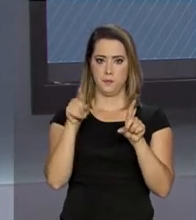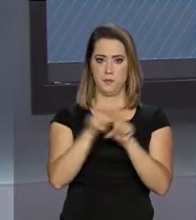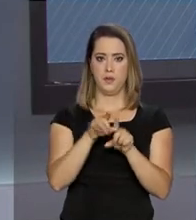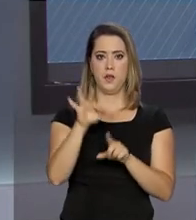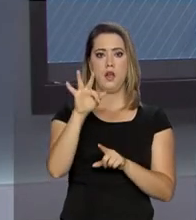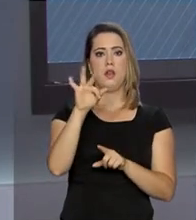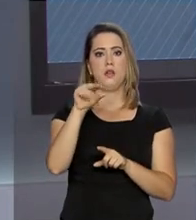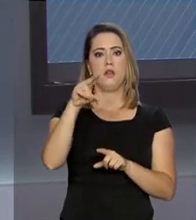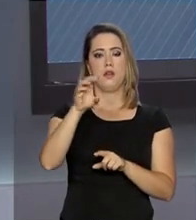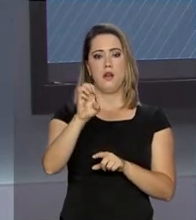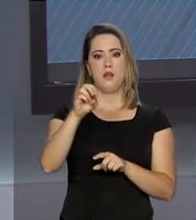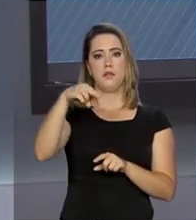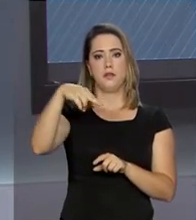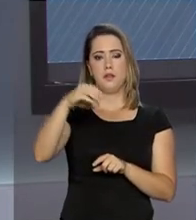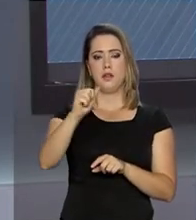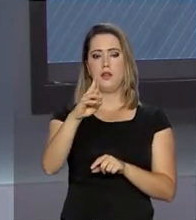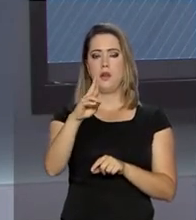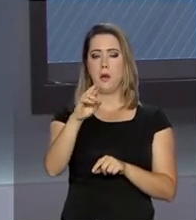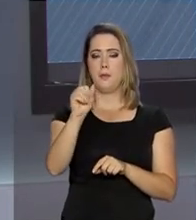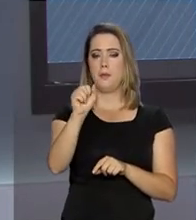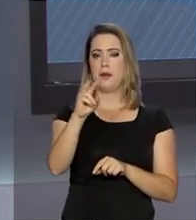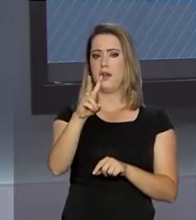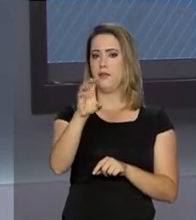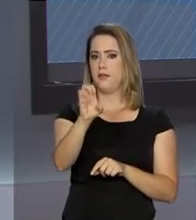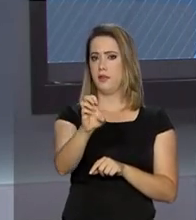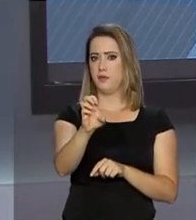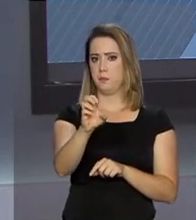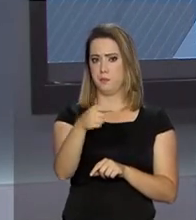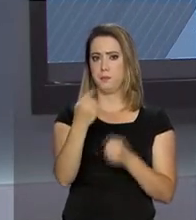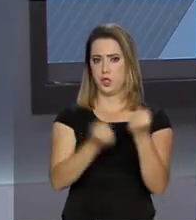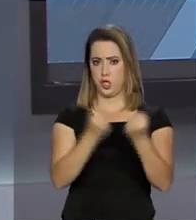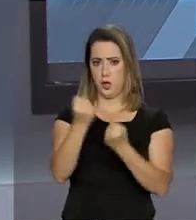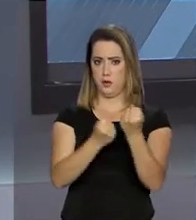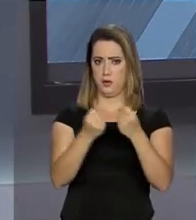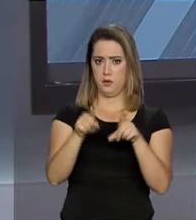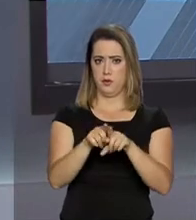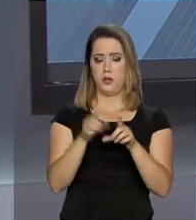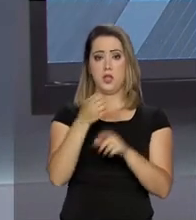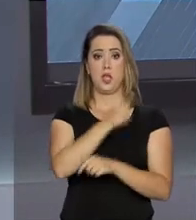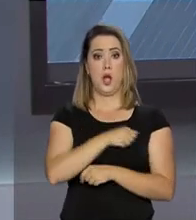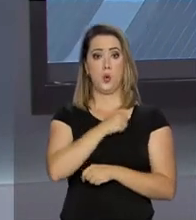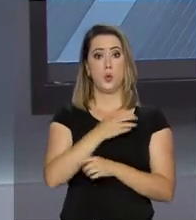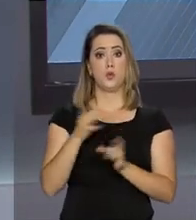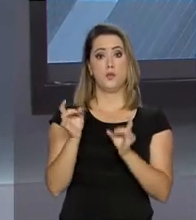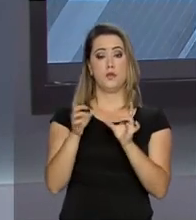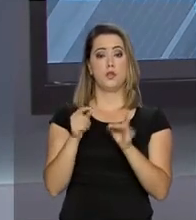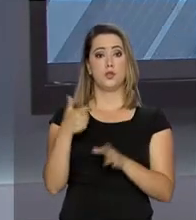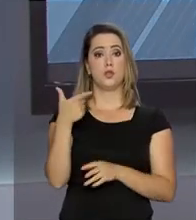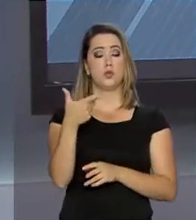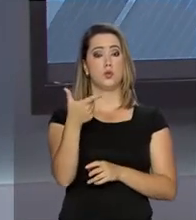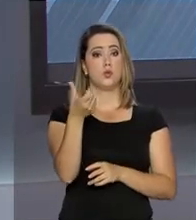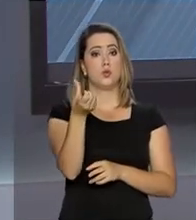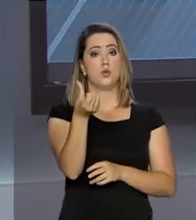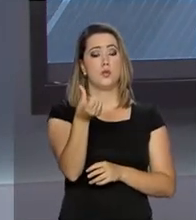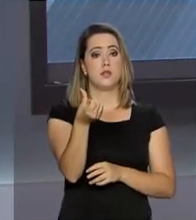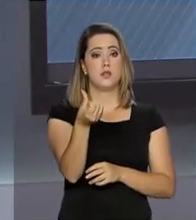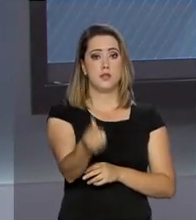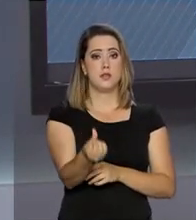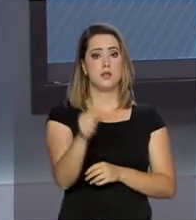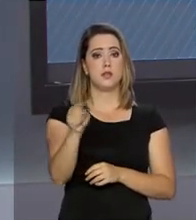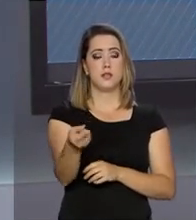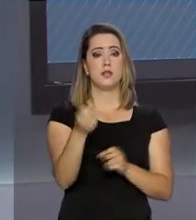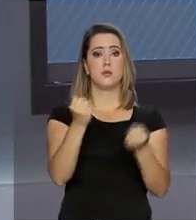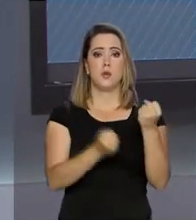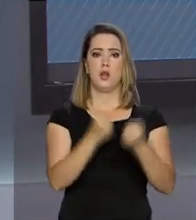que é a associação dos revendedores em agosto foram revendidos 216 mil e 500 carros caminhões